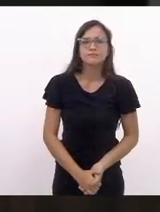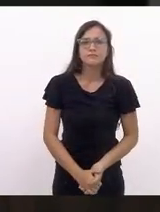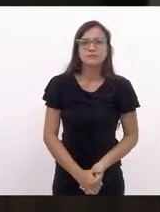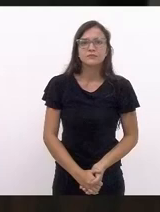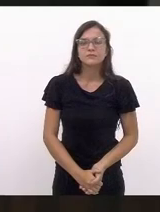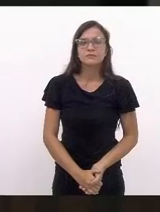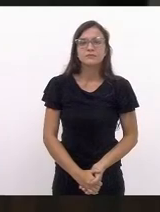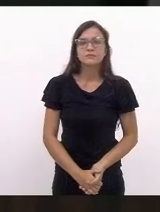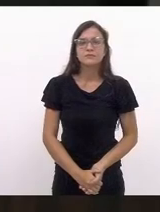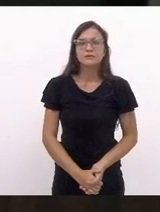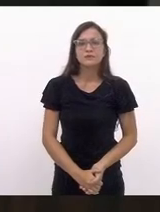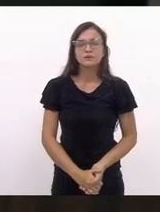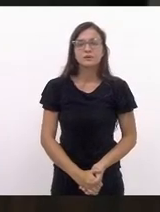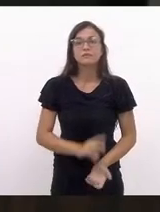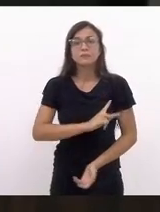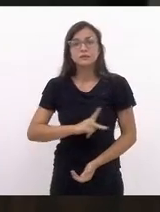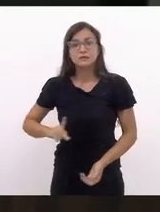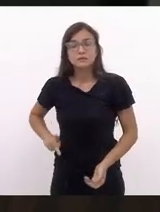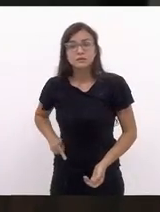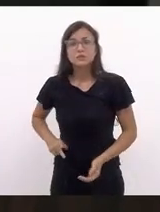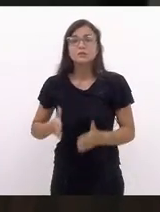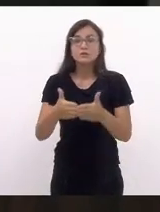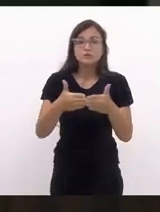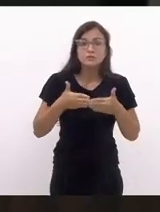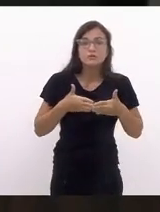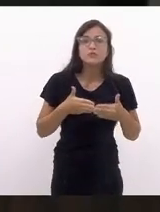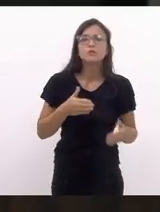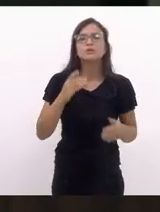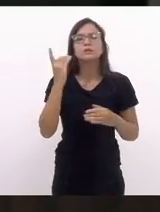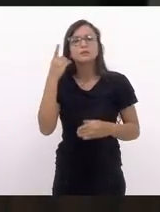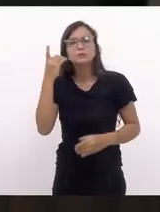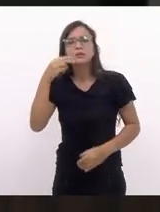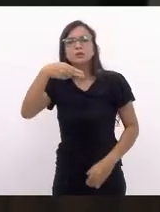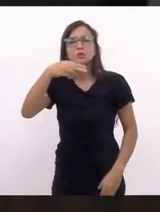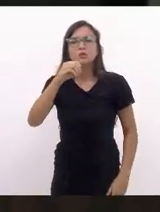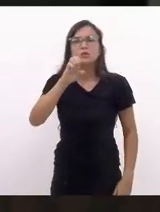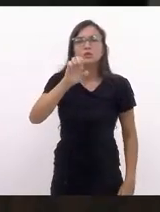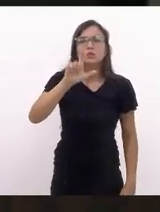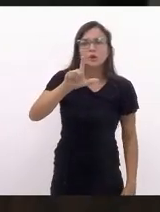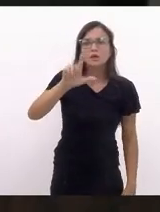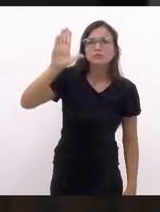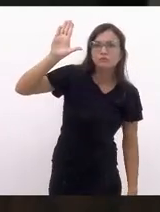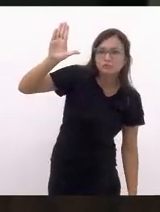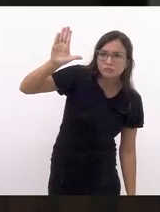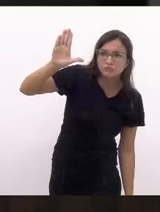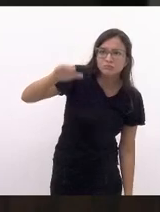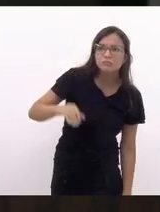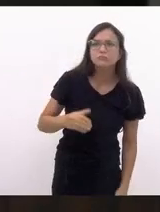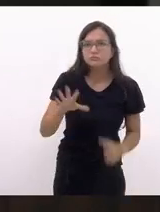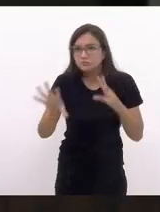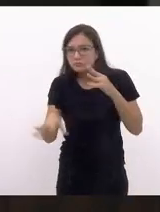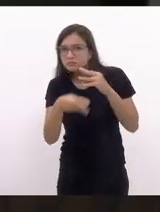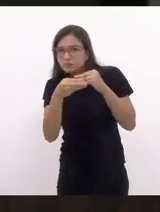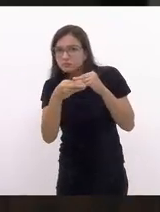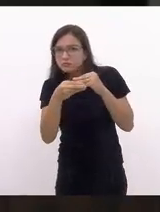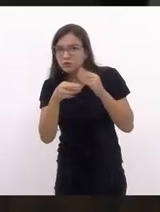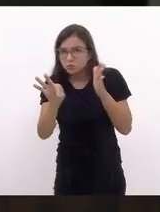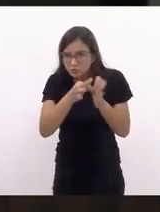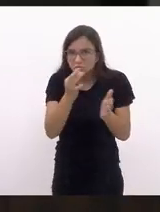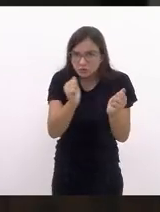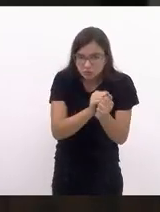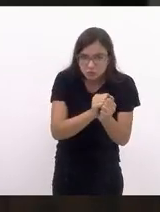a presença pede ao do Papai Noel que quer contribuir que a que ela se